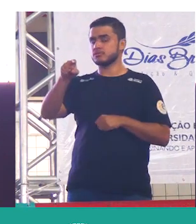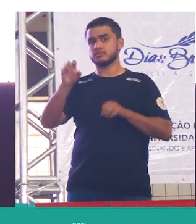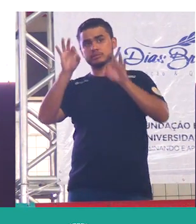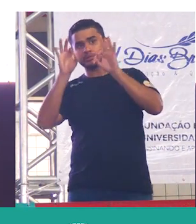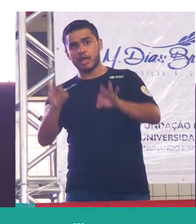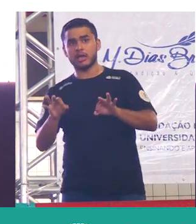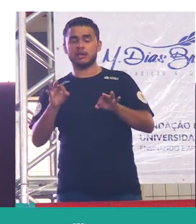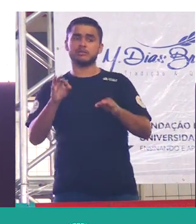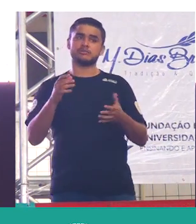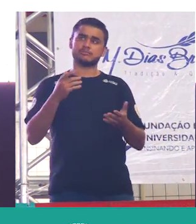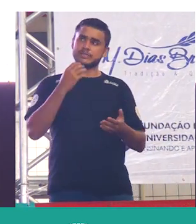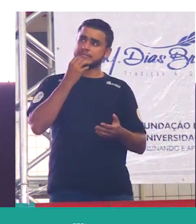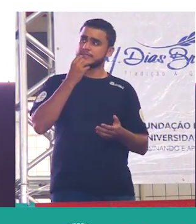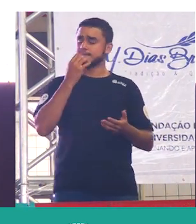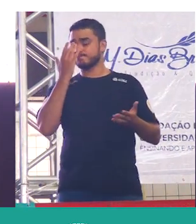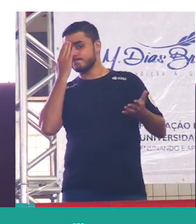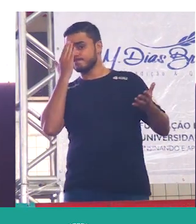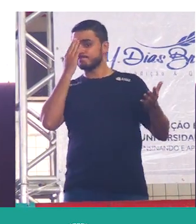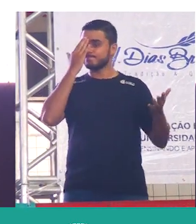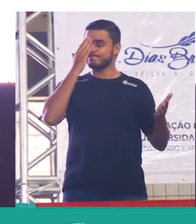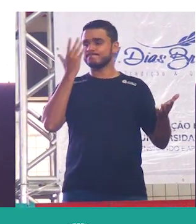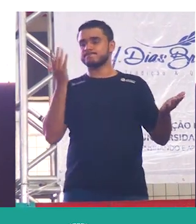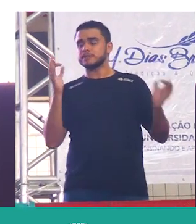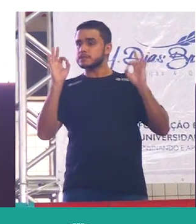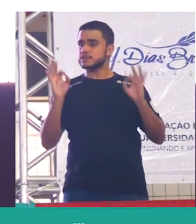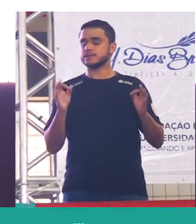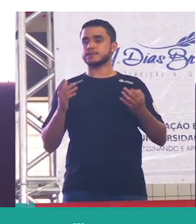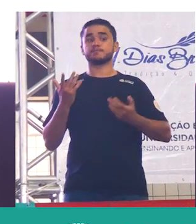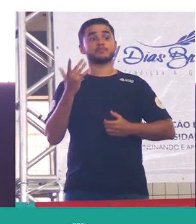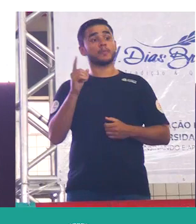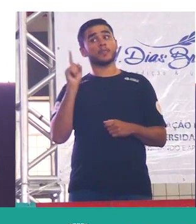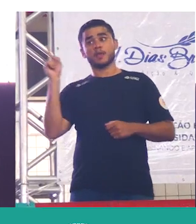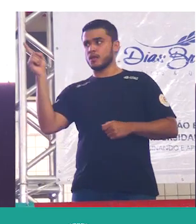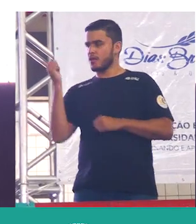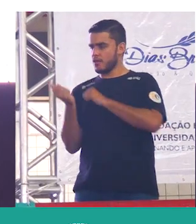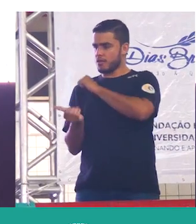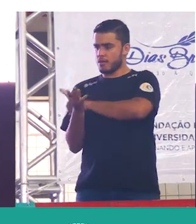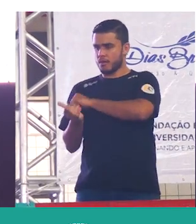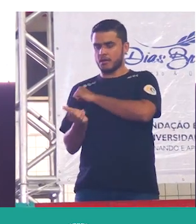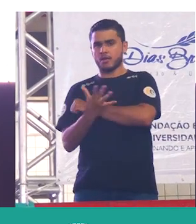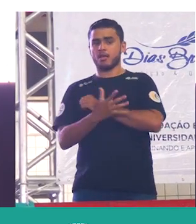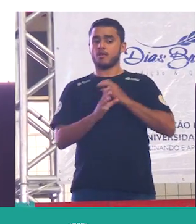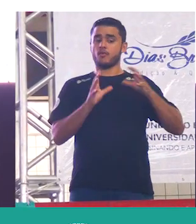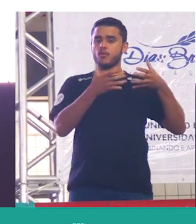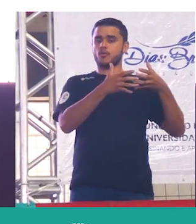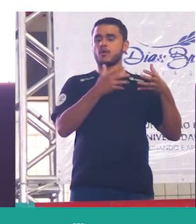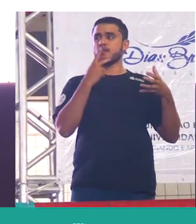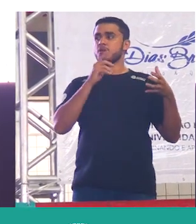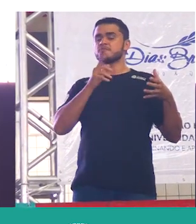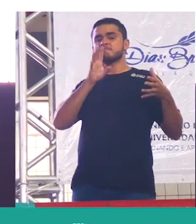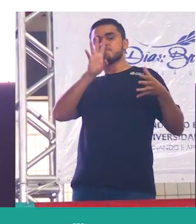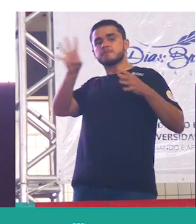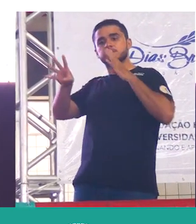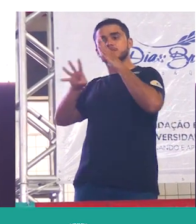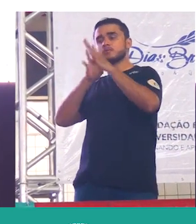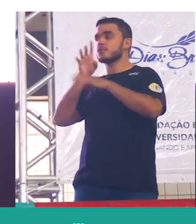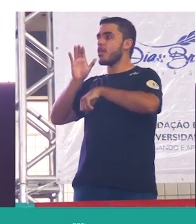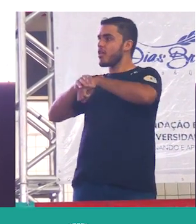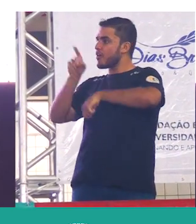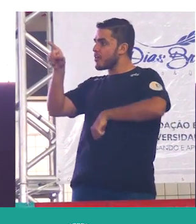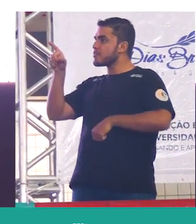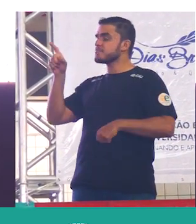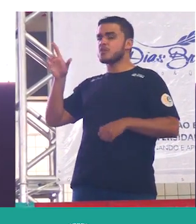o Vargas? O fato é que agora, além de corrupto, a oposição o acusa de